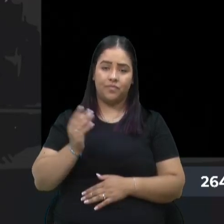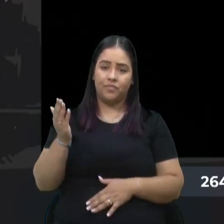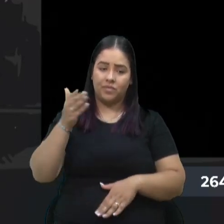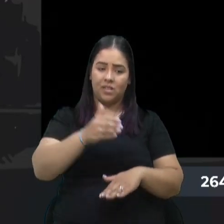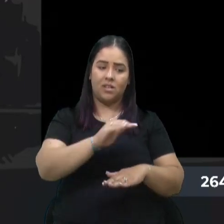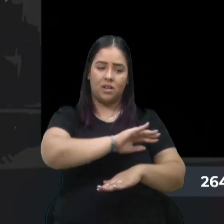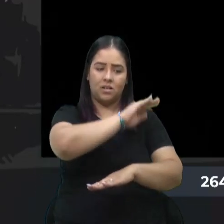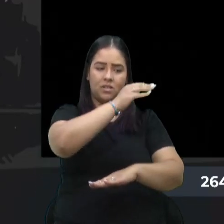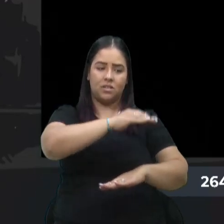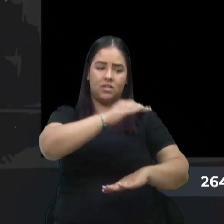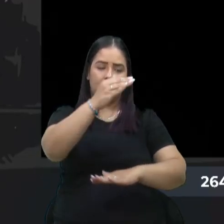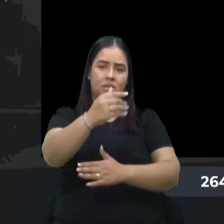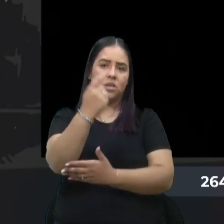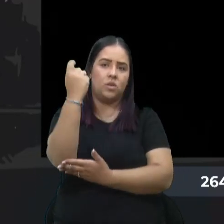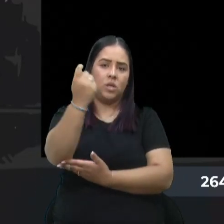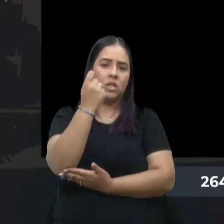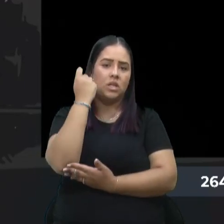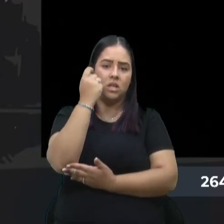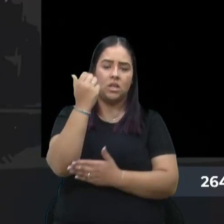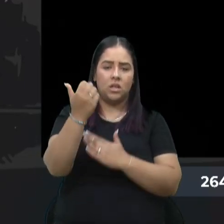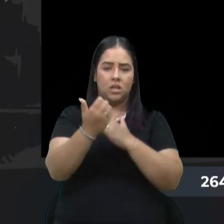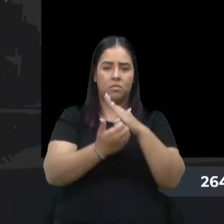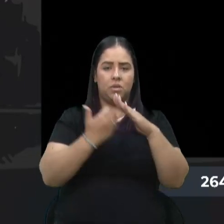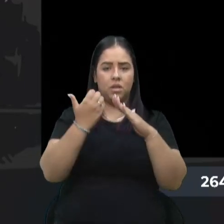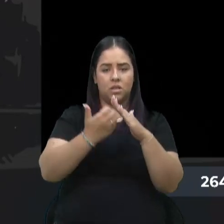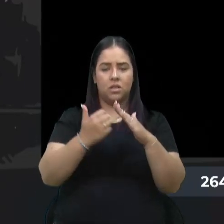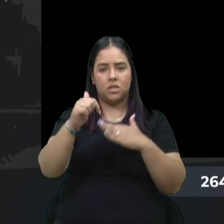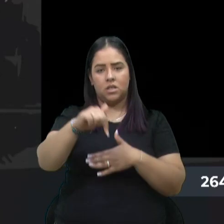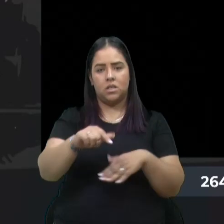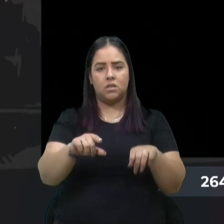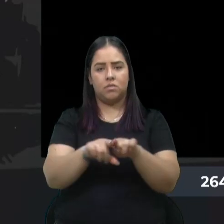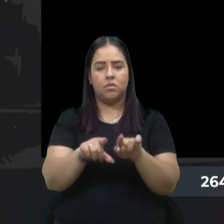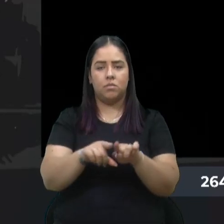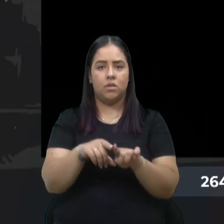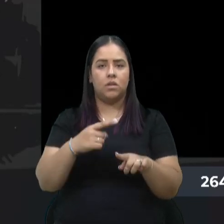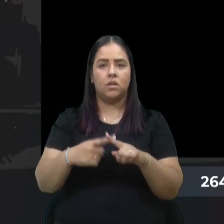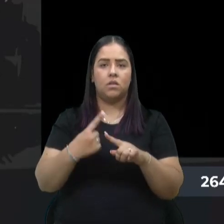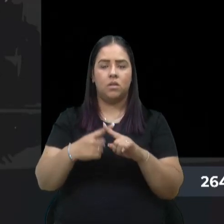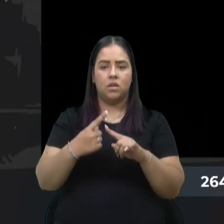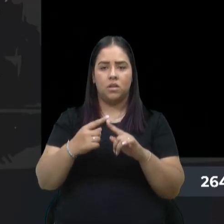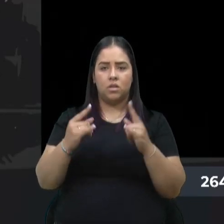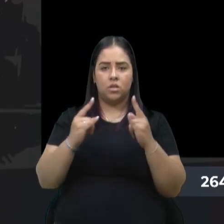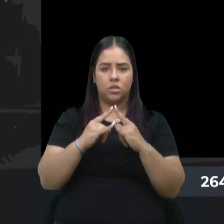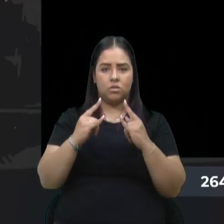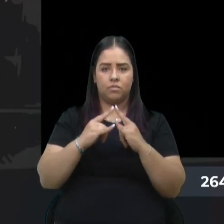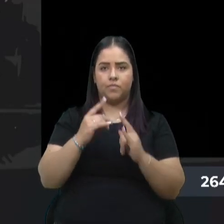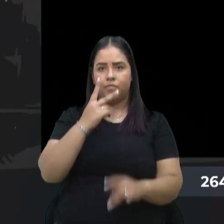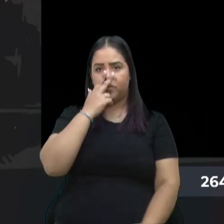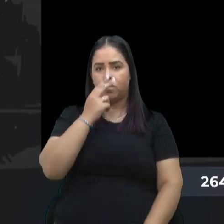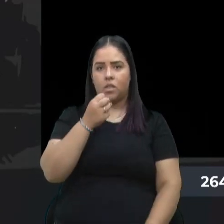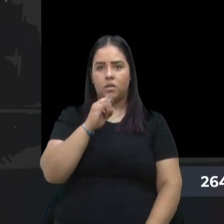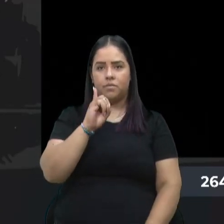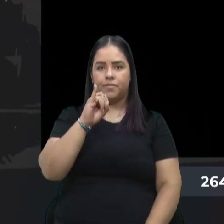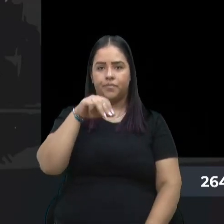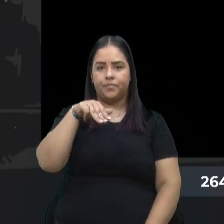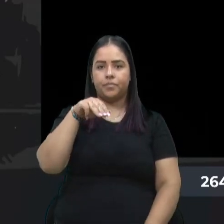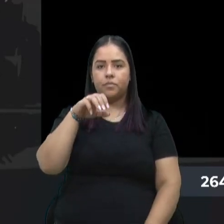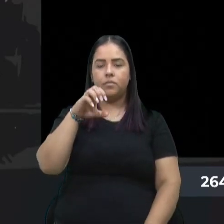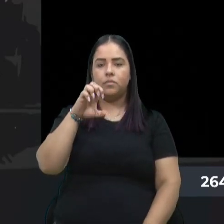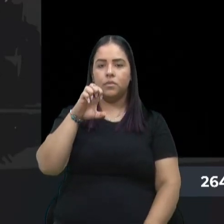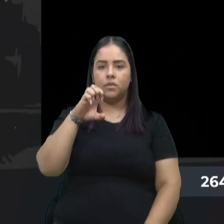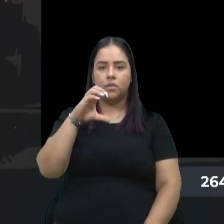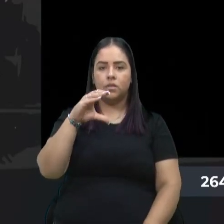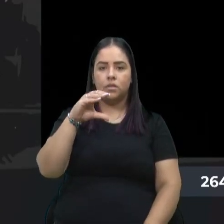Gaúcha e nas nossas empresas. Quando uma entidade como o CIMEX faz essa nota, eu